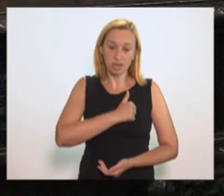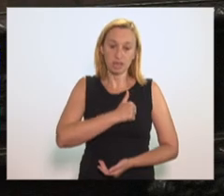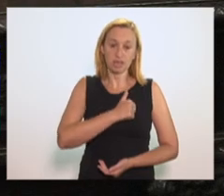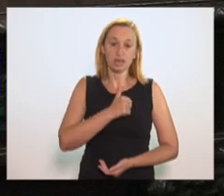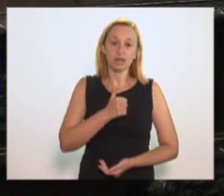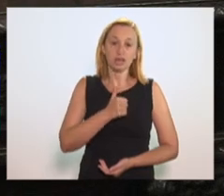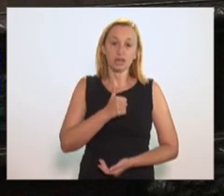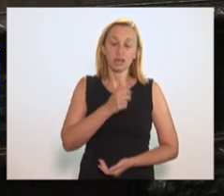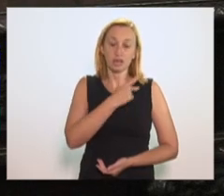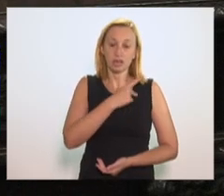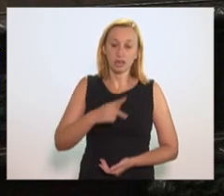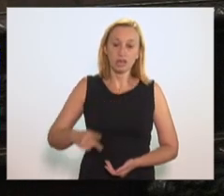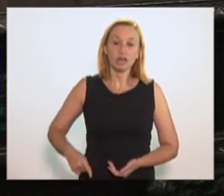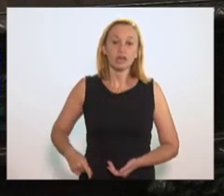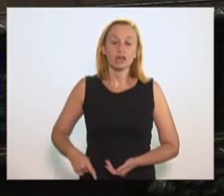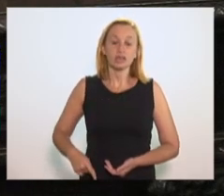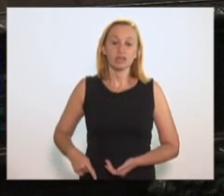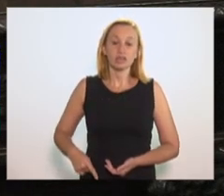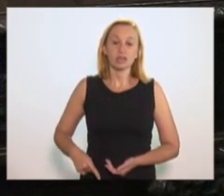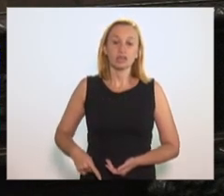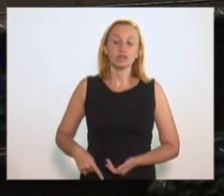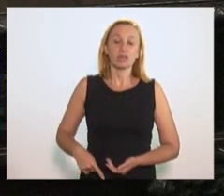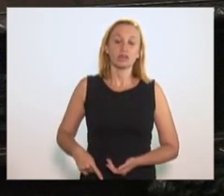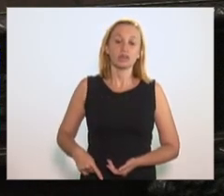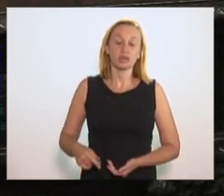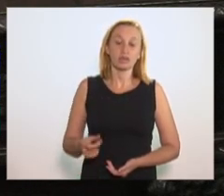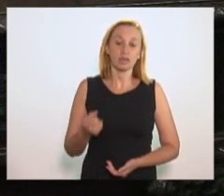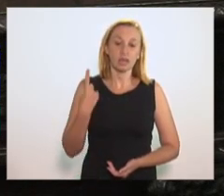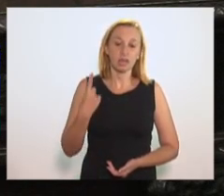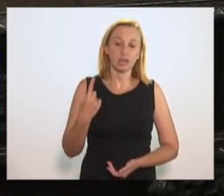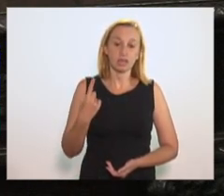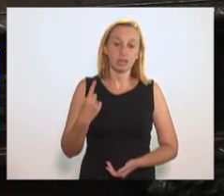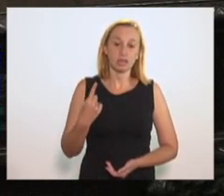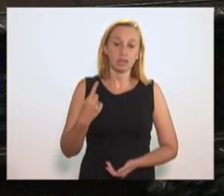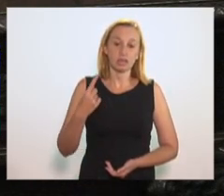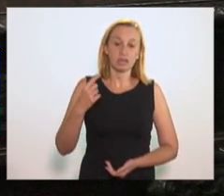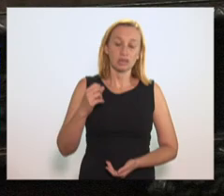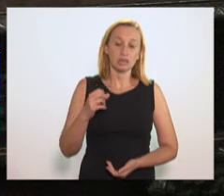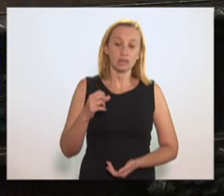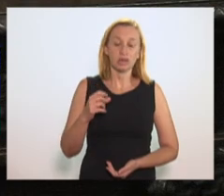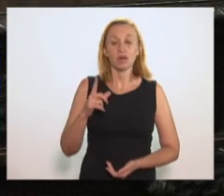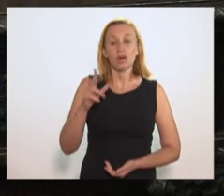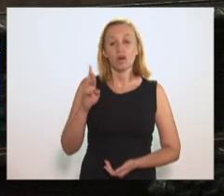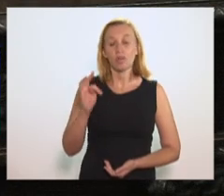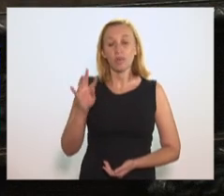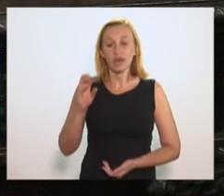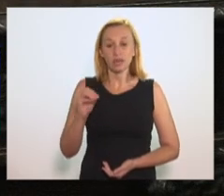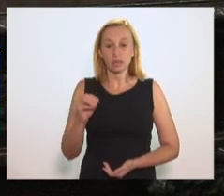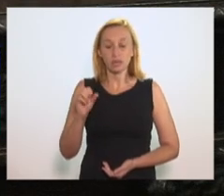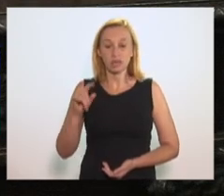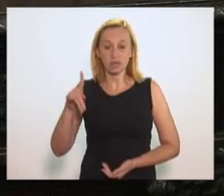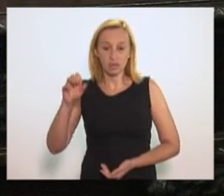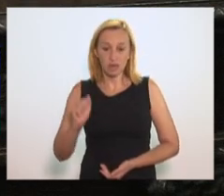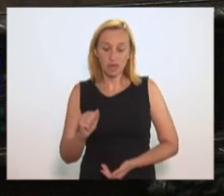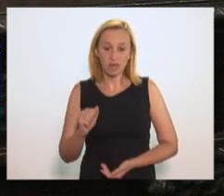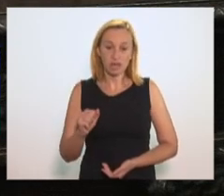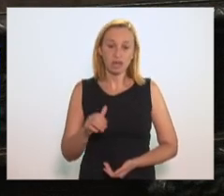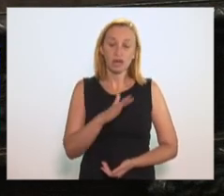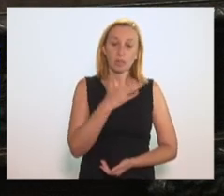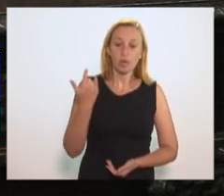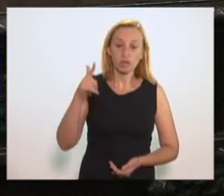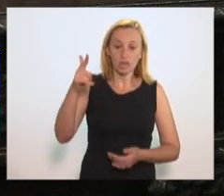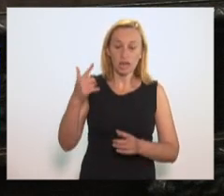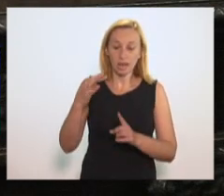do saudoso governador Roberto Silveira que morreu todos sabemos num acidente no desastre em Petrópolis em 1961